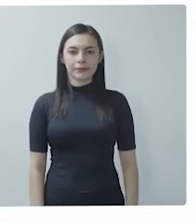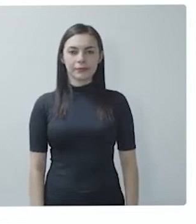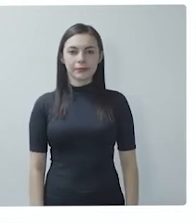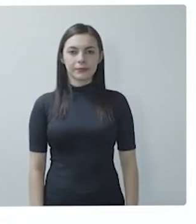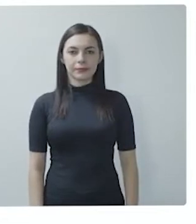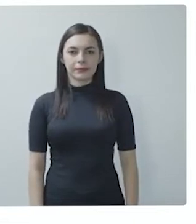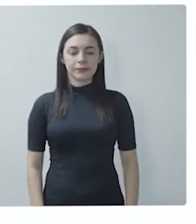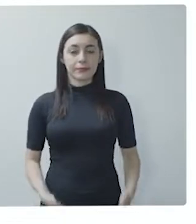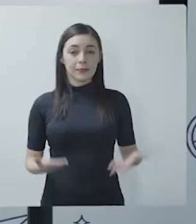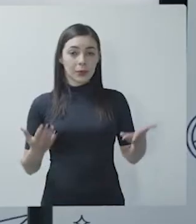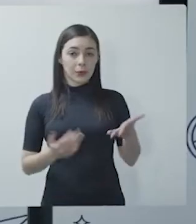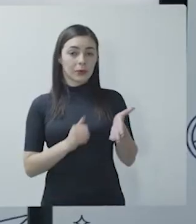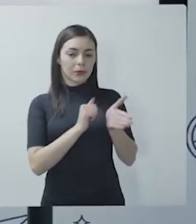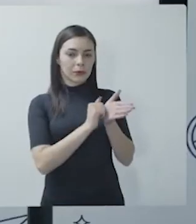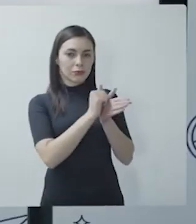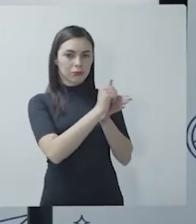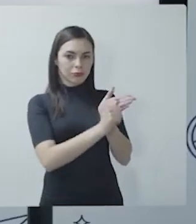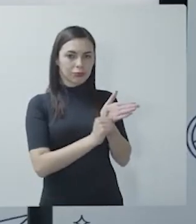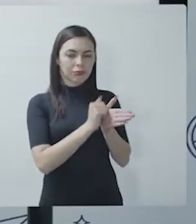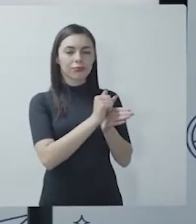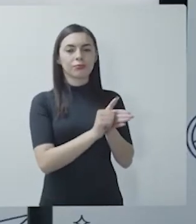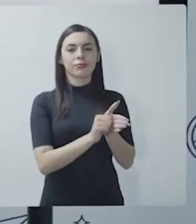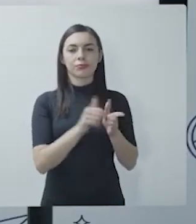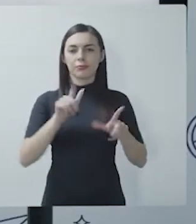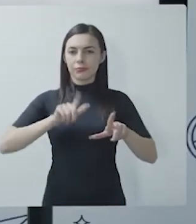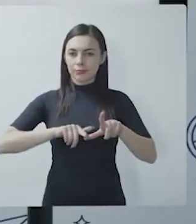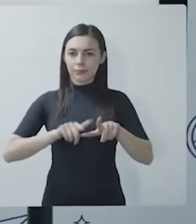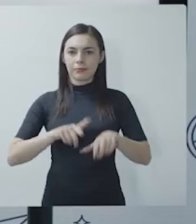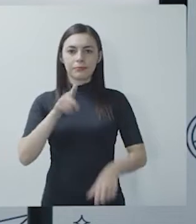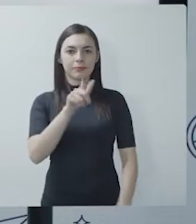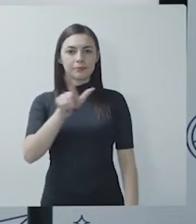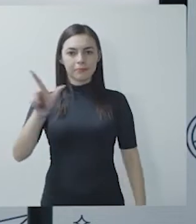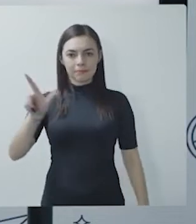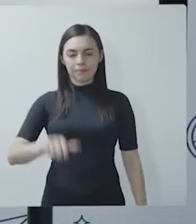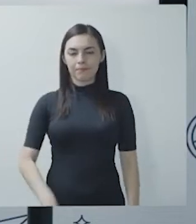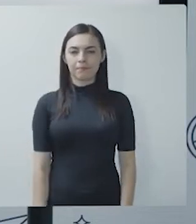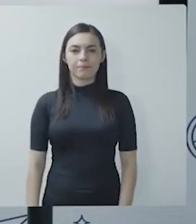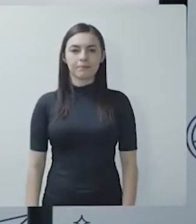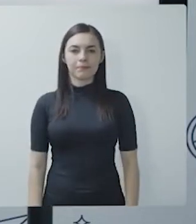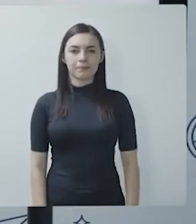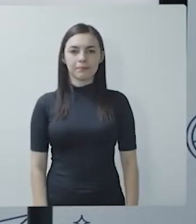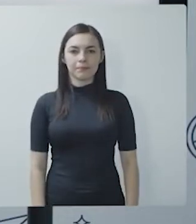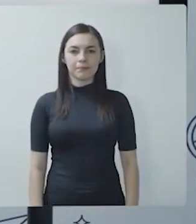Vou apagar aqui para fazermos a próxima letra.